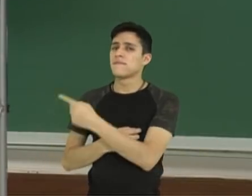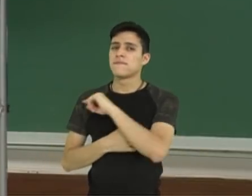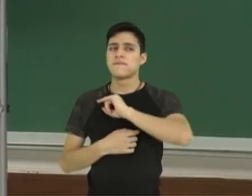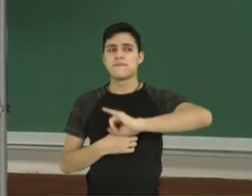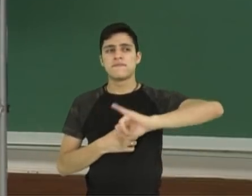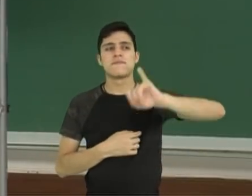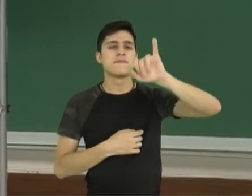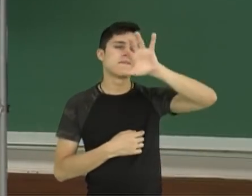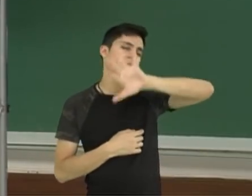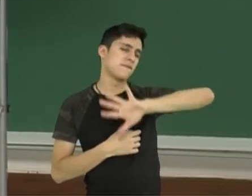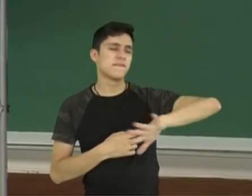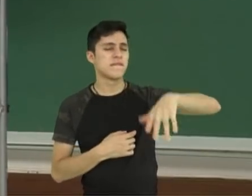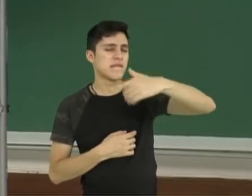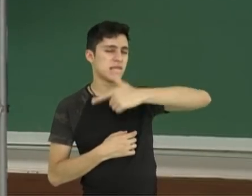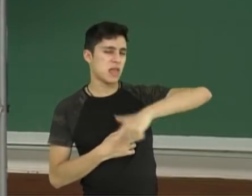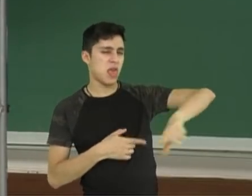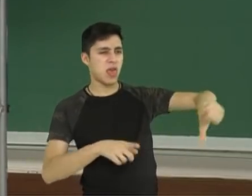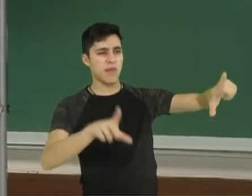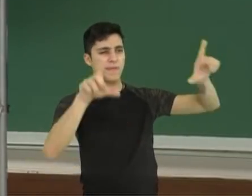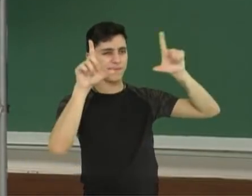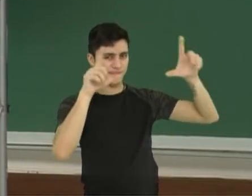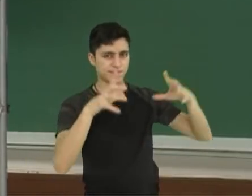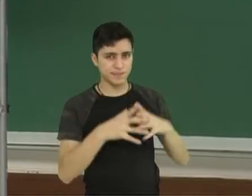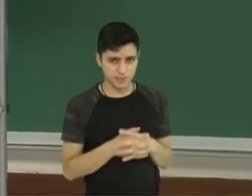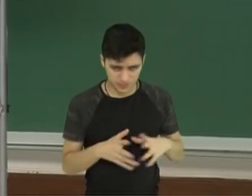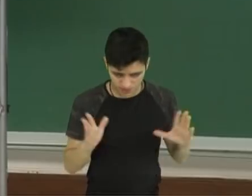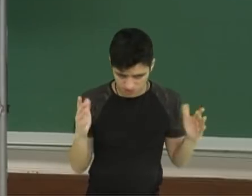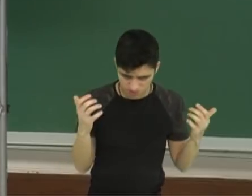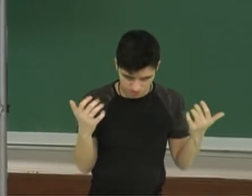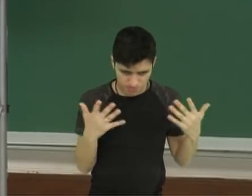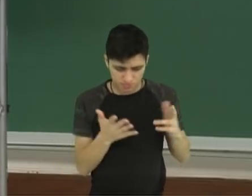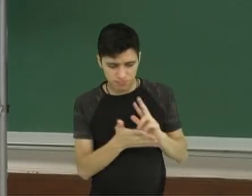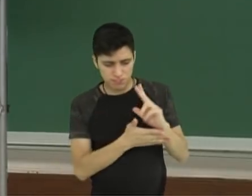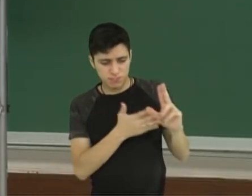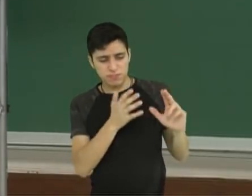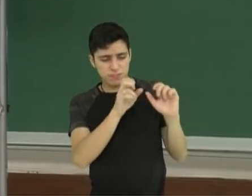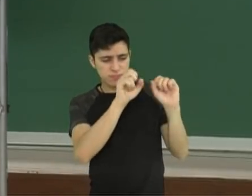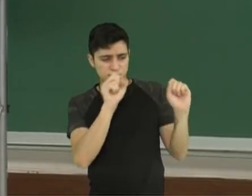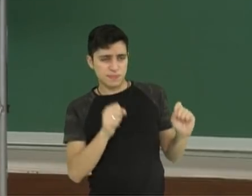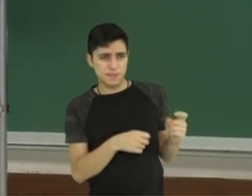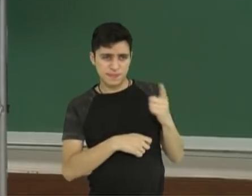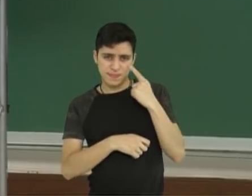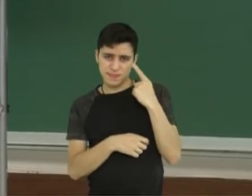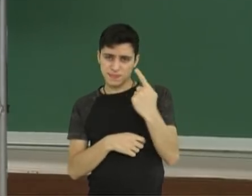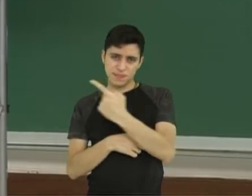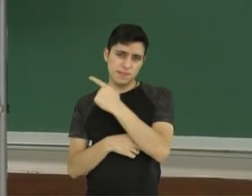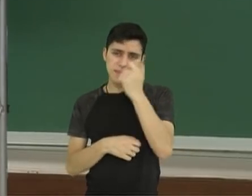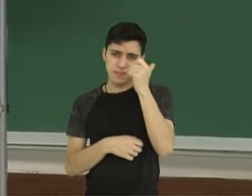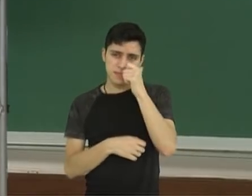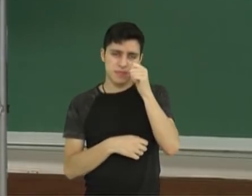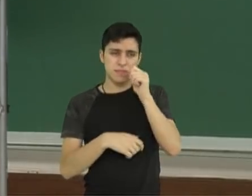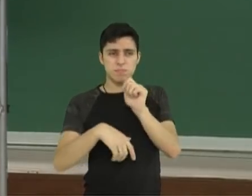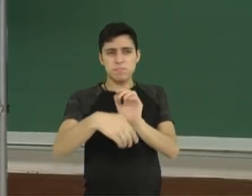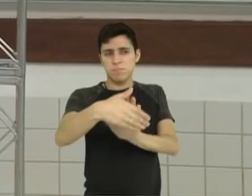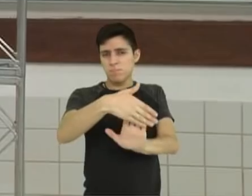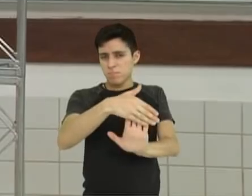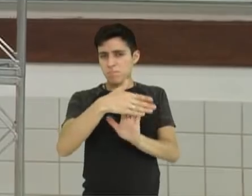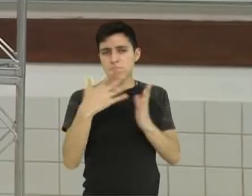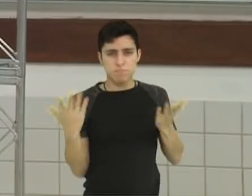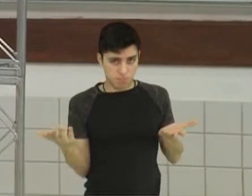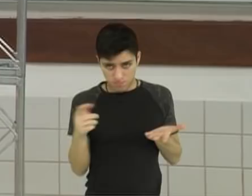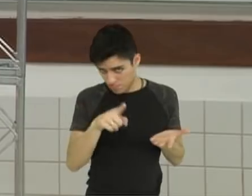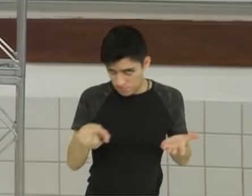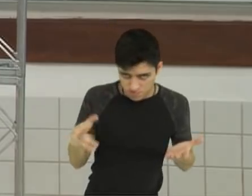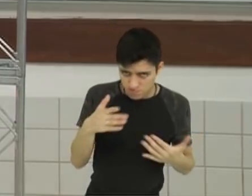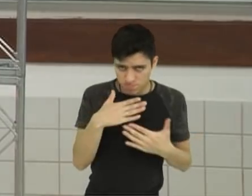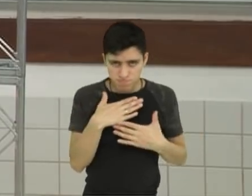lupa. Falamos de vários sistemas. Reparem essa moça. Ela está fazendo uma atividade física. Você gosta de